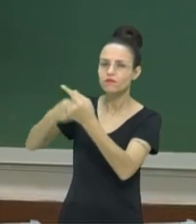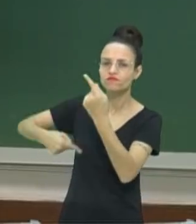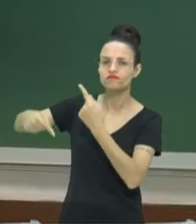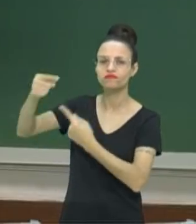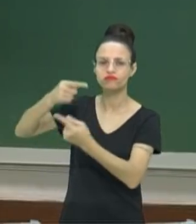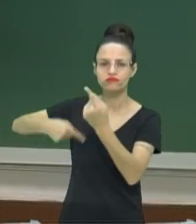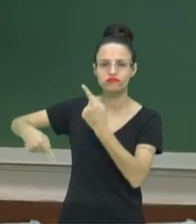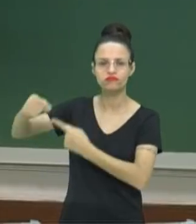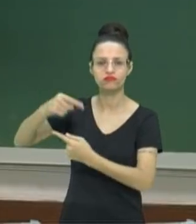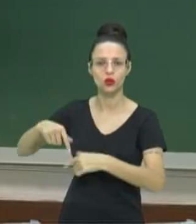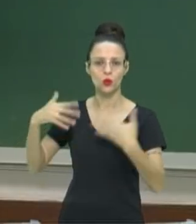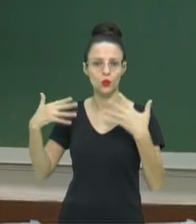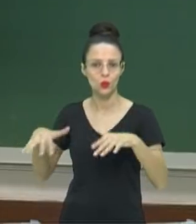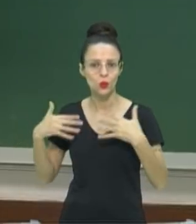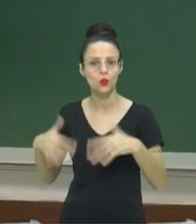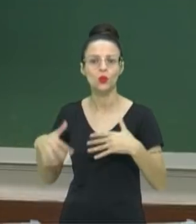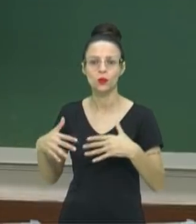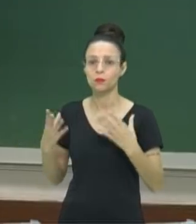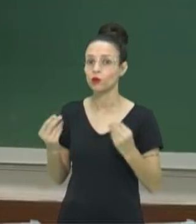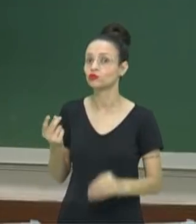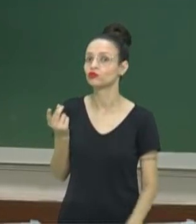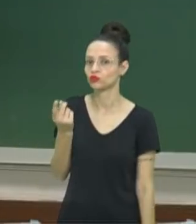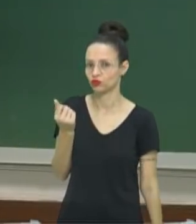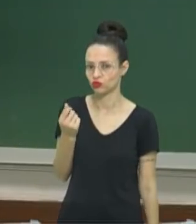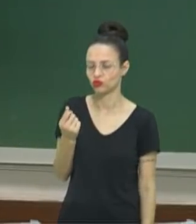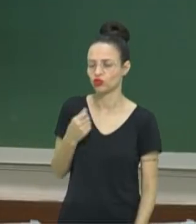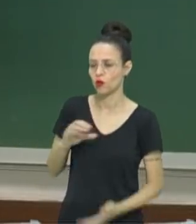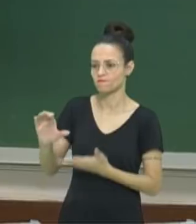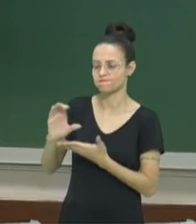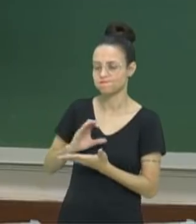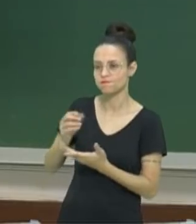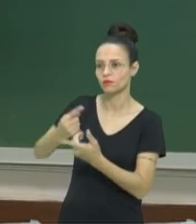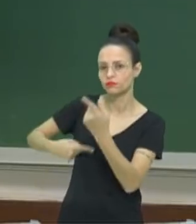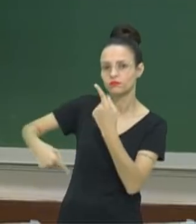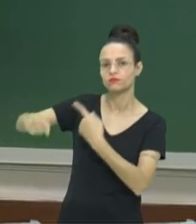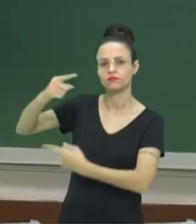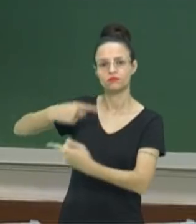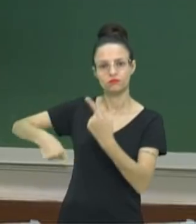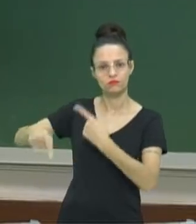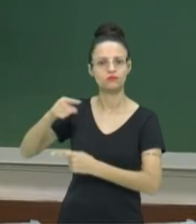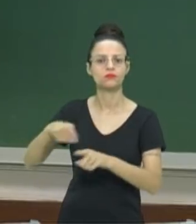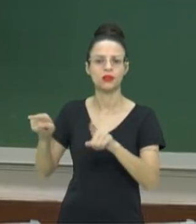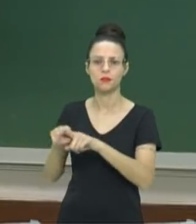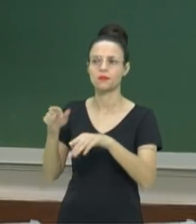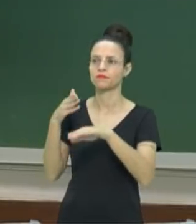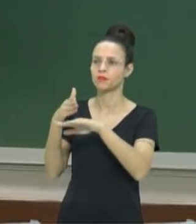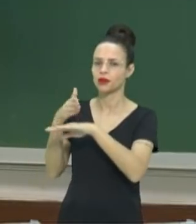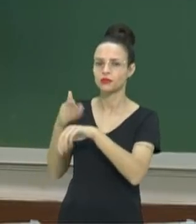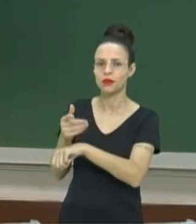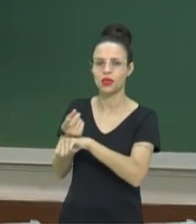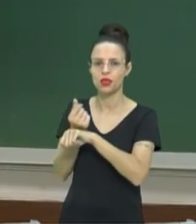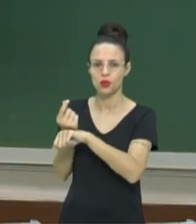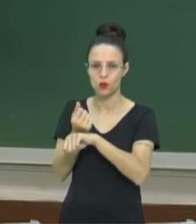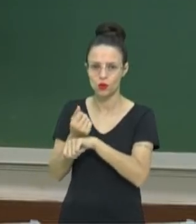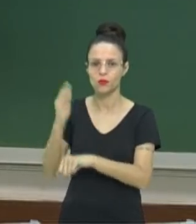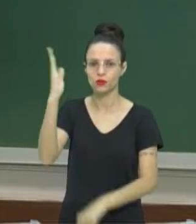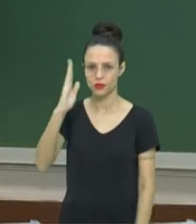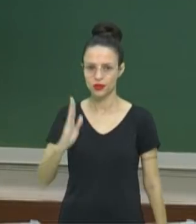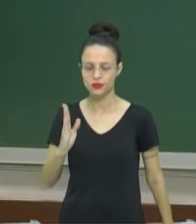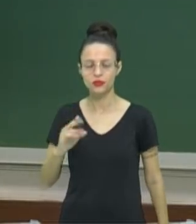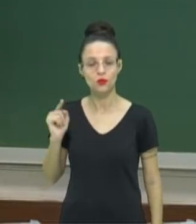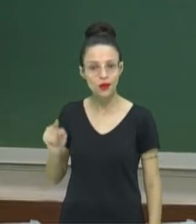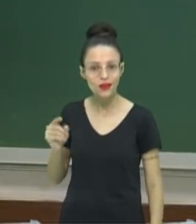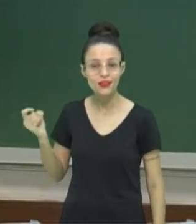ali grandes volumes, né, financeiros e participa significativamente da economia do Brasil. É